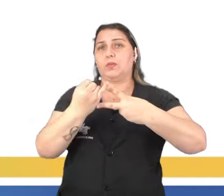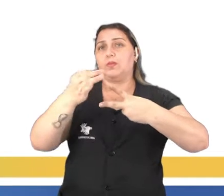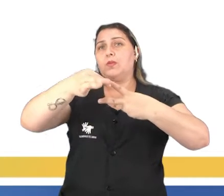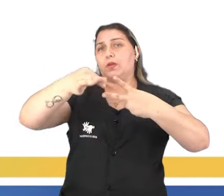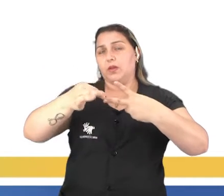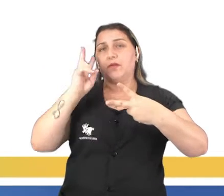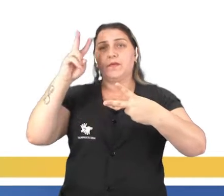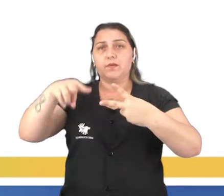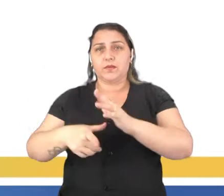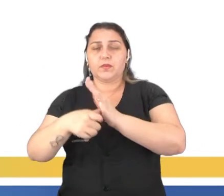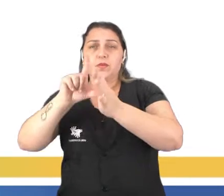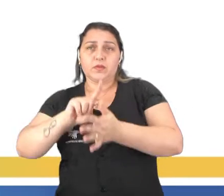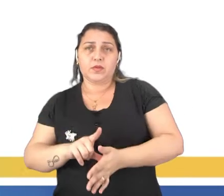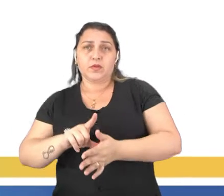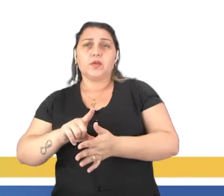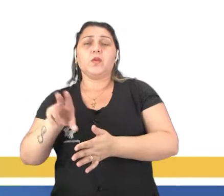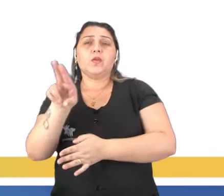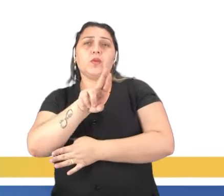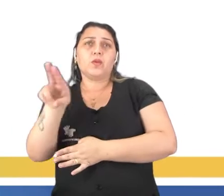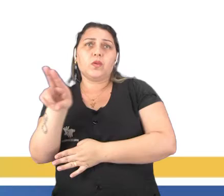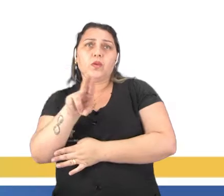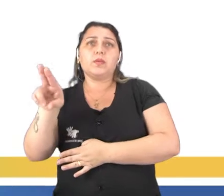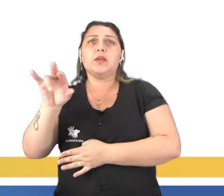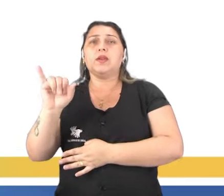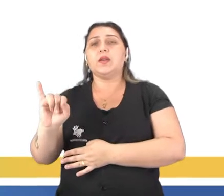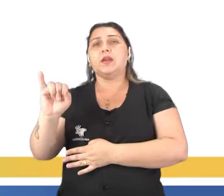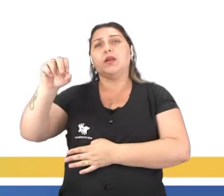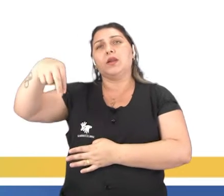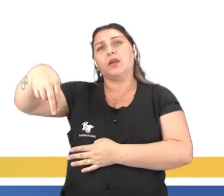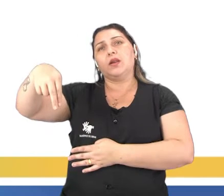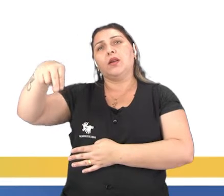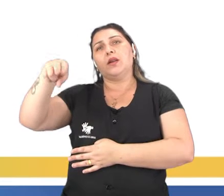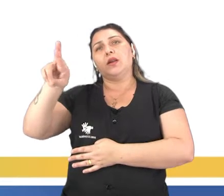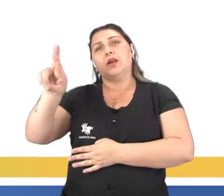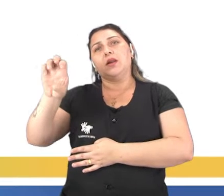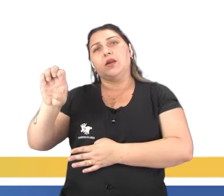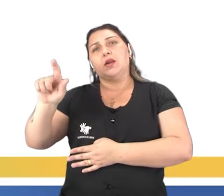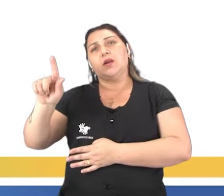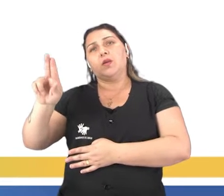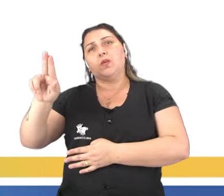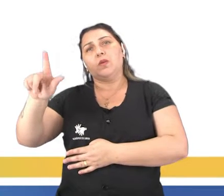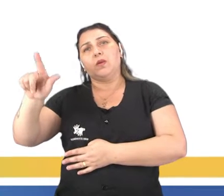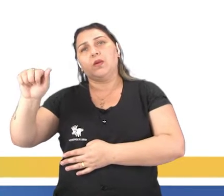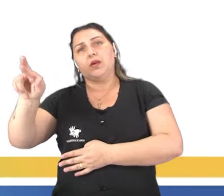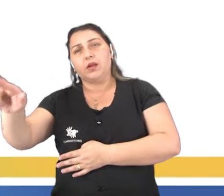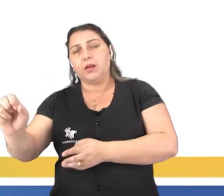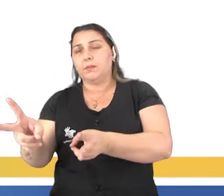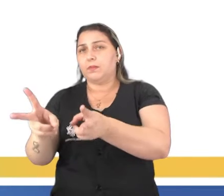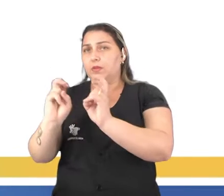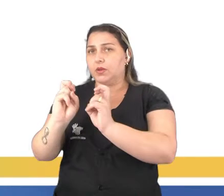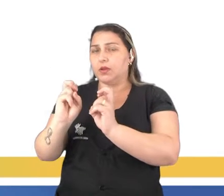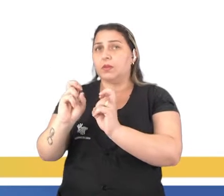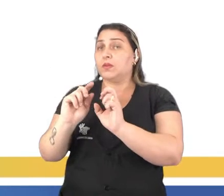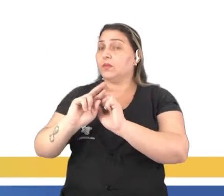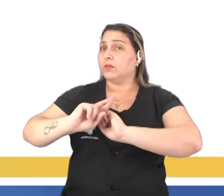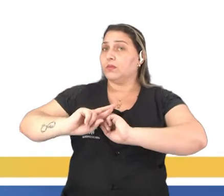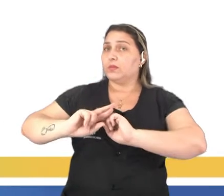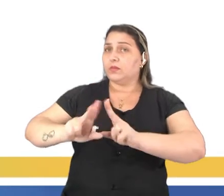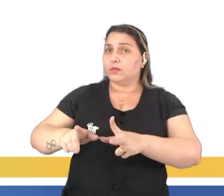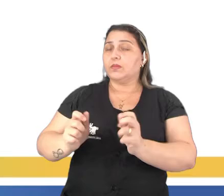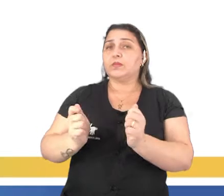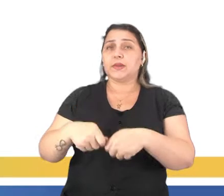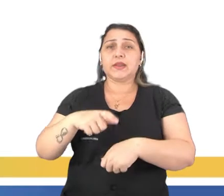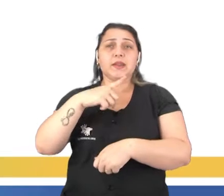vimos anteriormente, então chamaremos, né, esse polígono de irregular. Perceba, então, que não é suficiente um